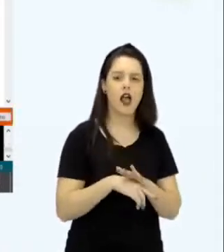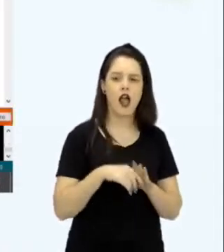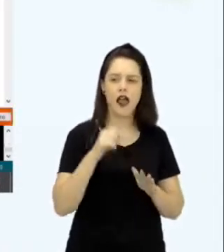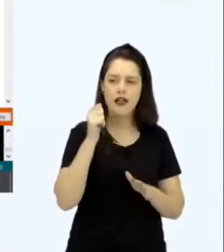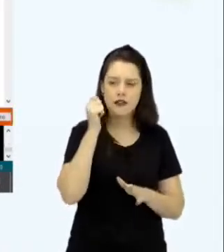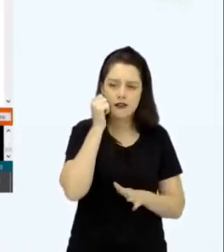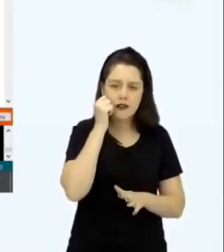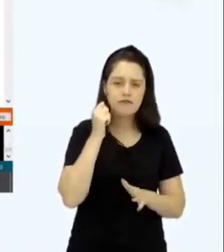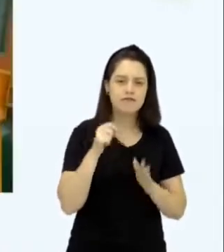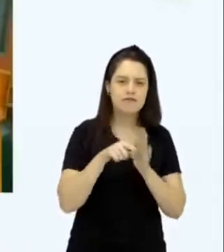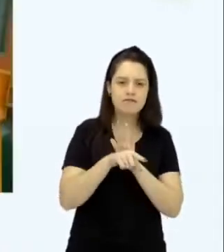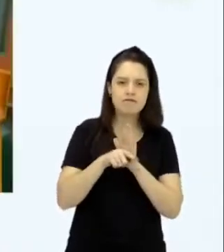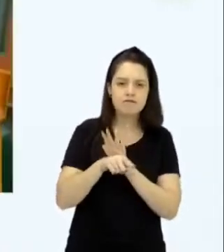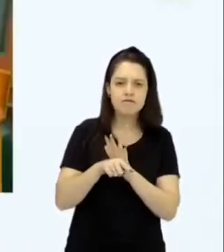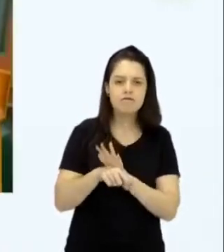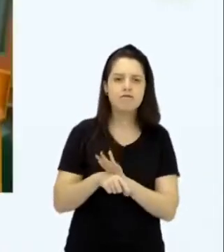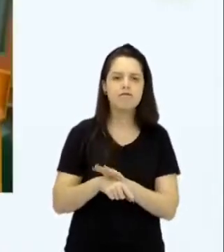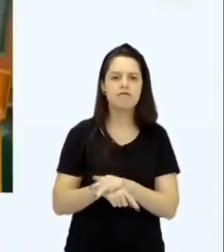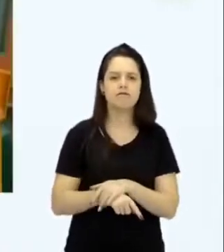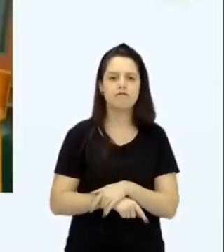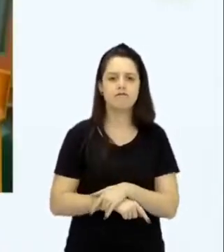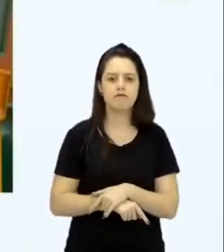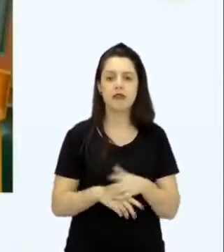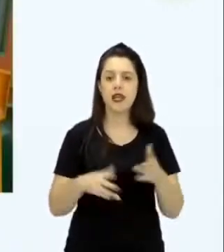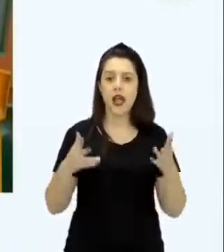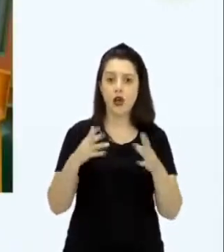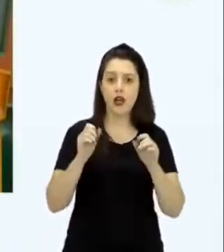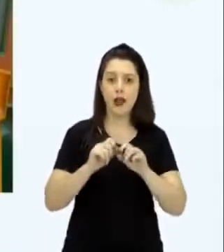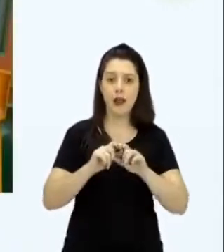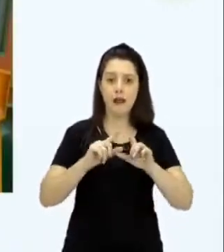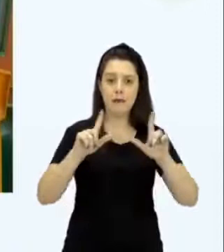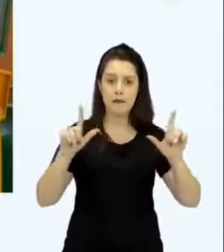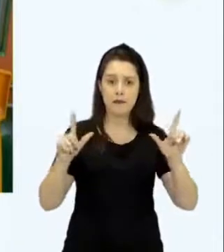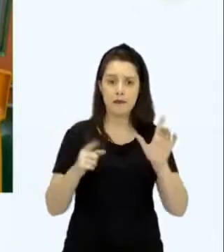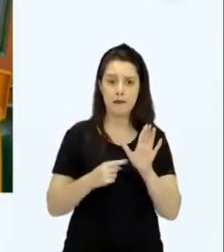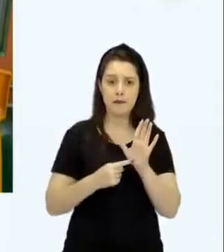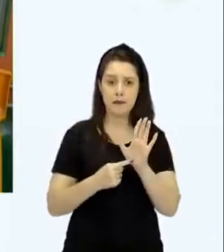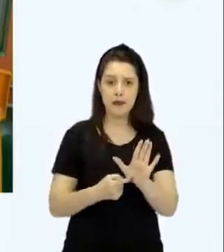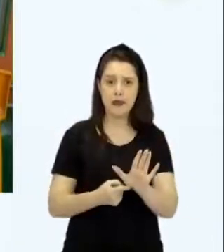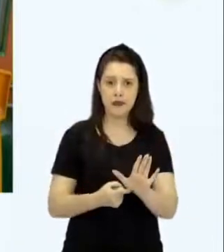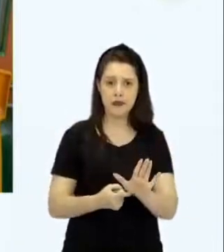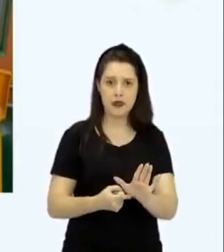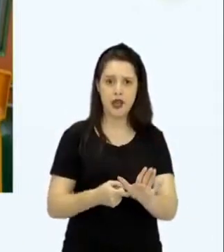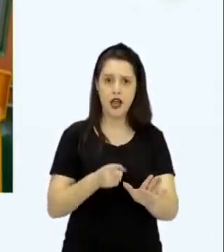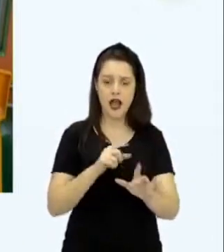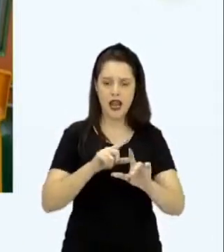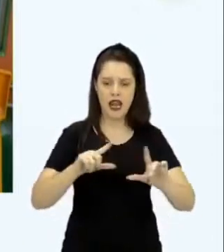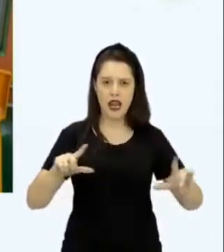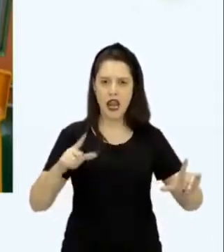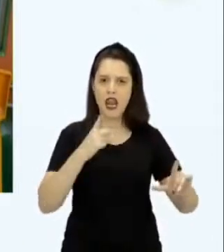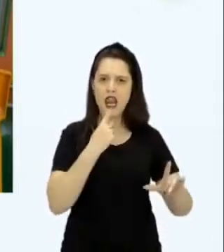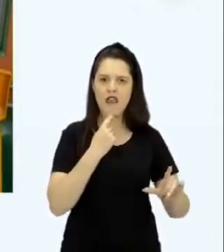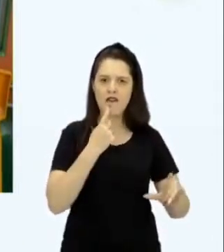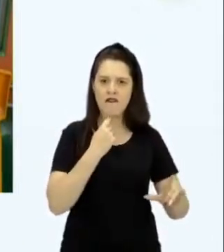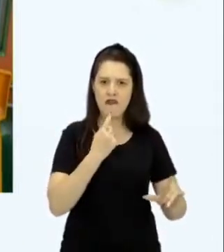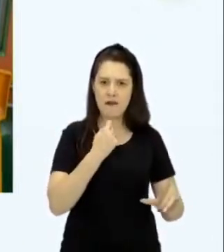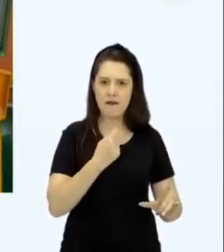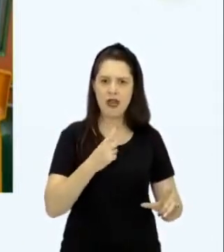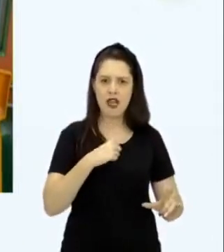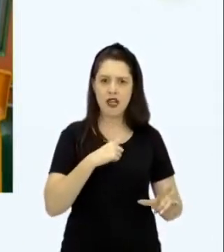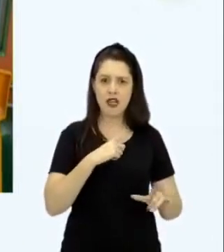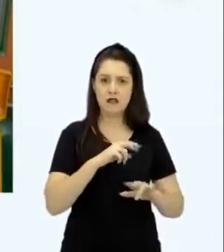verificar. Ó, ele apareceu aqui uma linha vermelha, ou seja, tem alguma